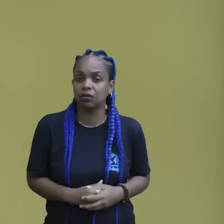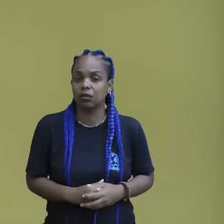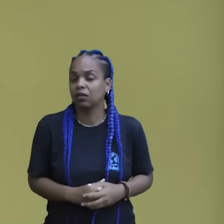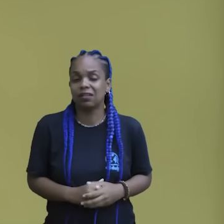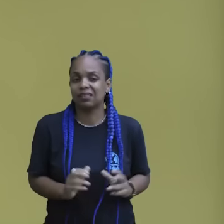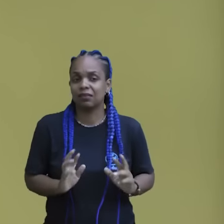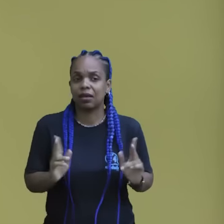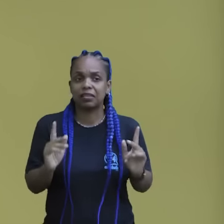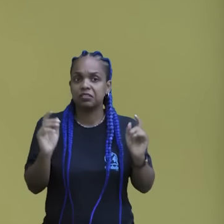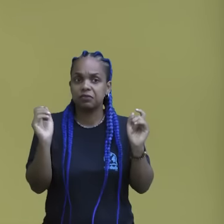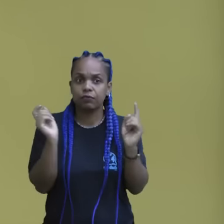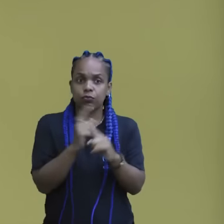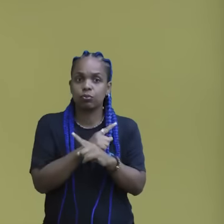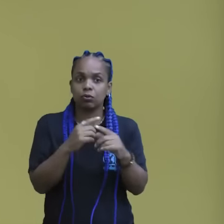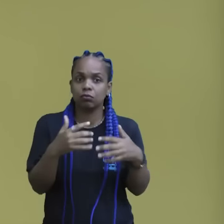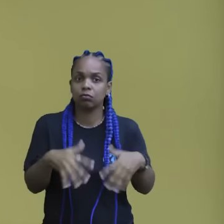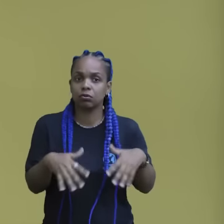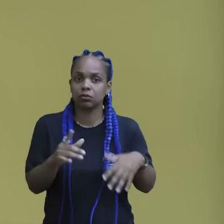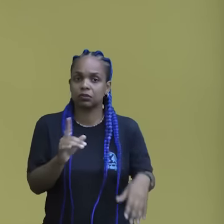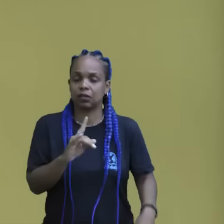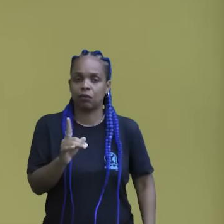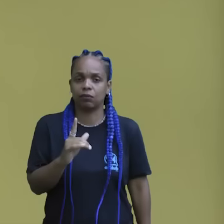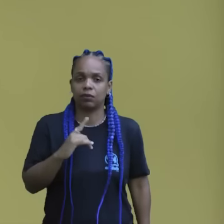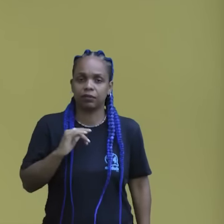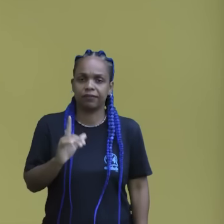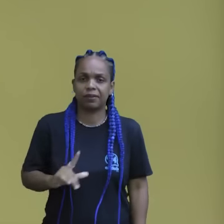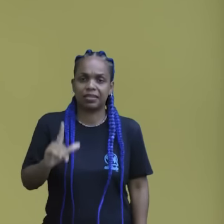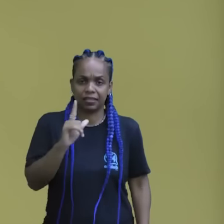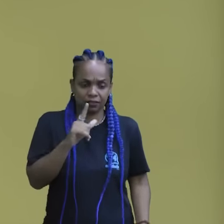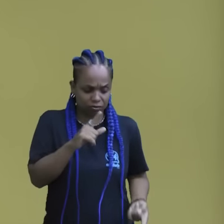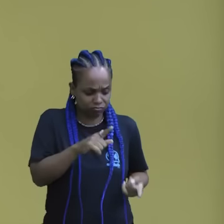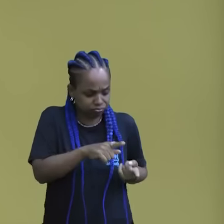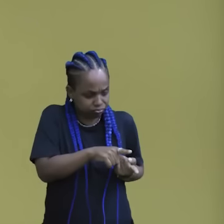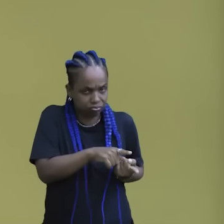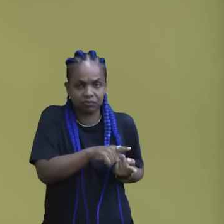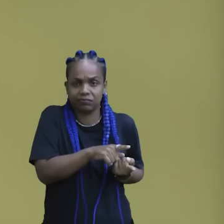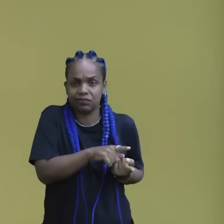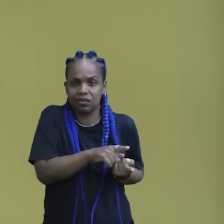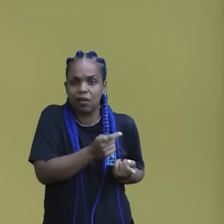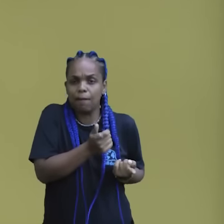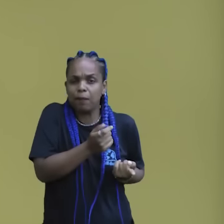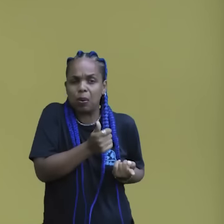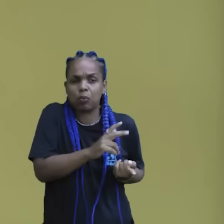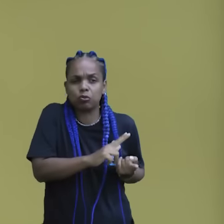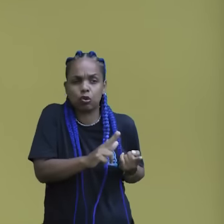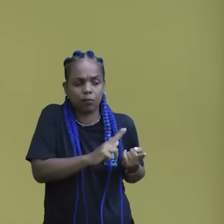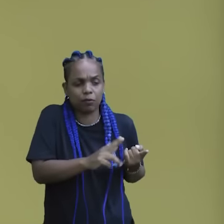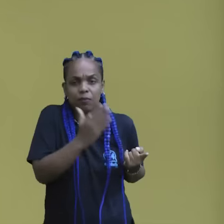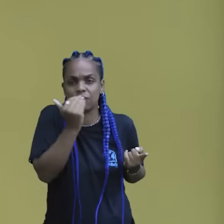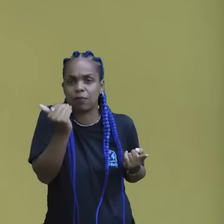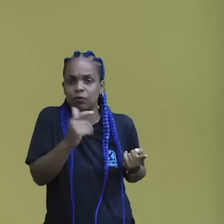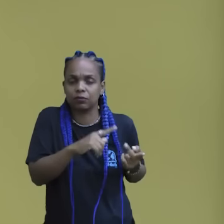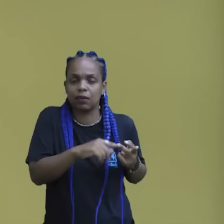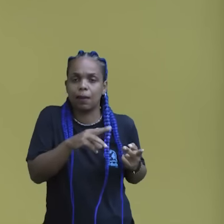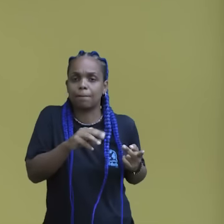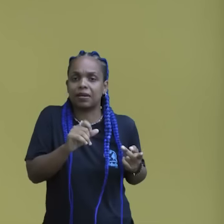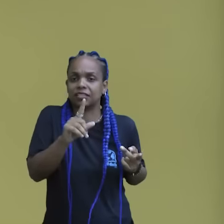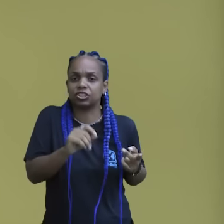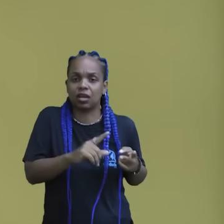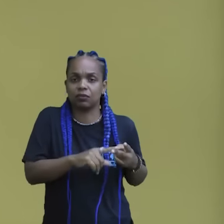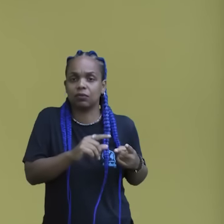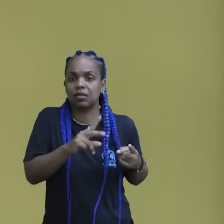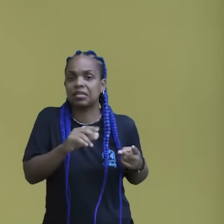poucos nomes como Machado e Lima, a gente vai ficando, não, o Lima é meu e o Machado é seu. Toda